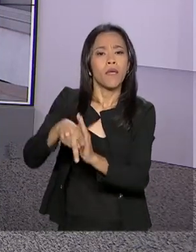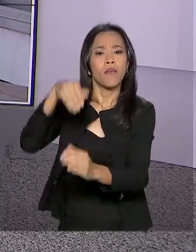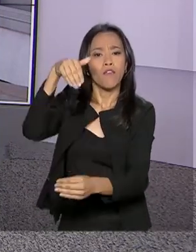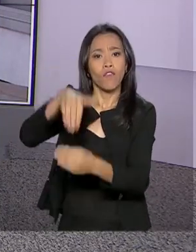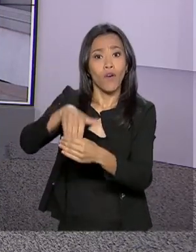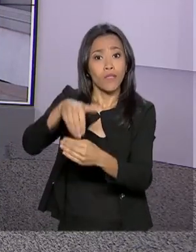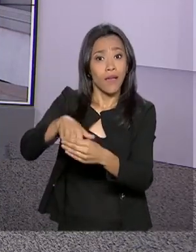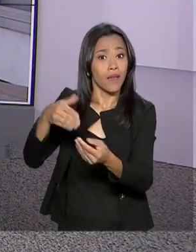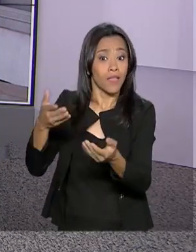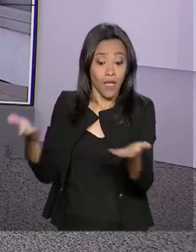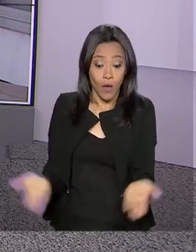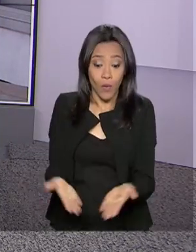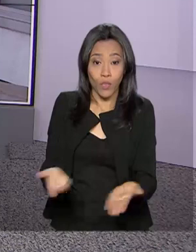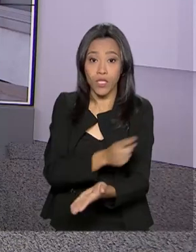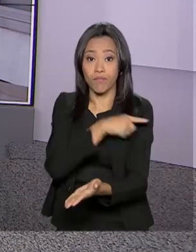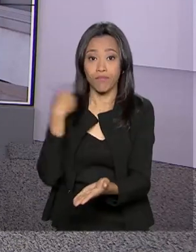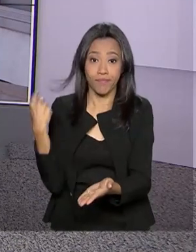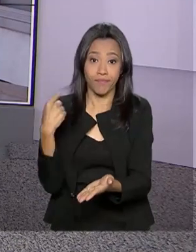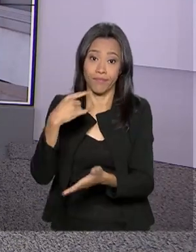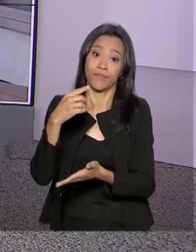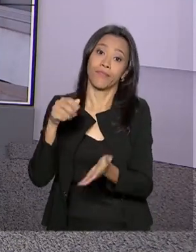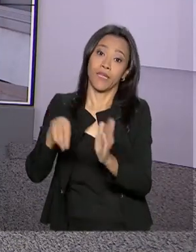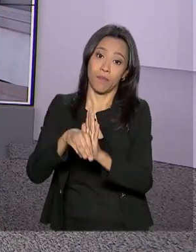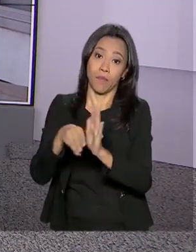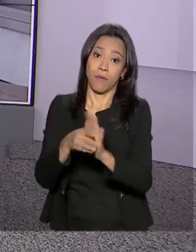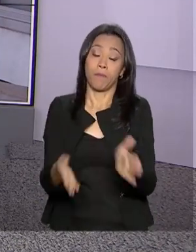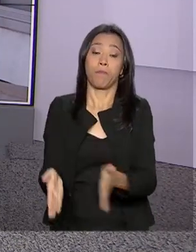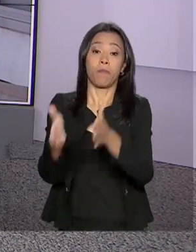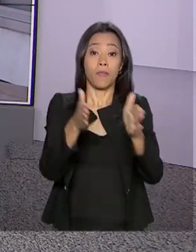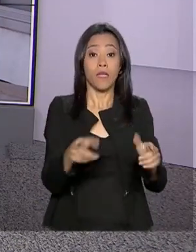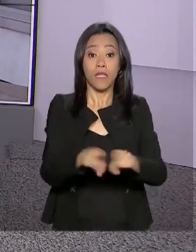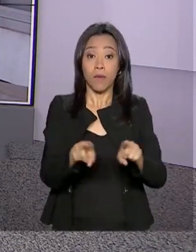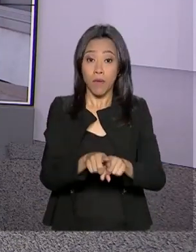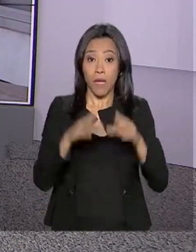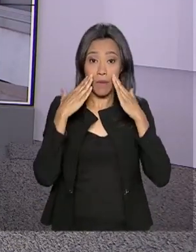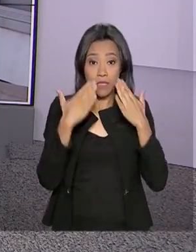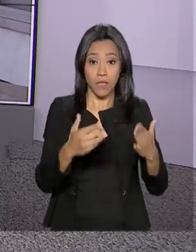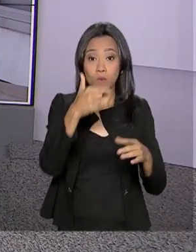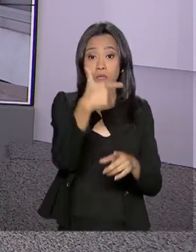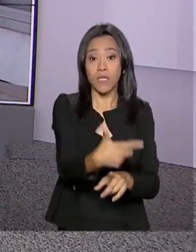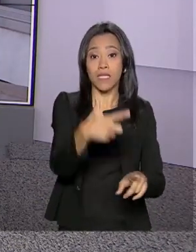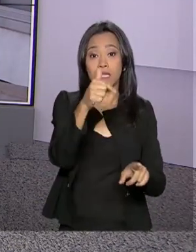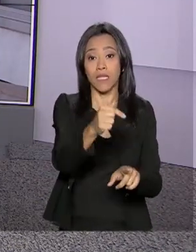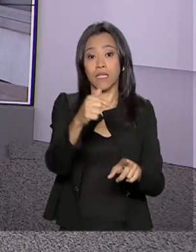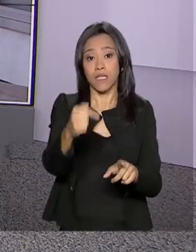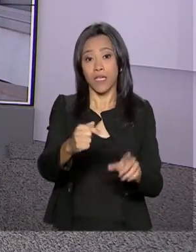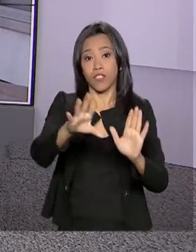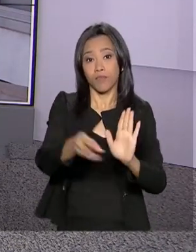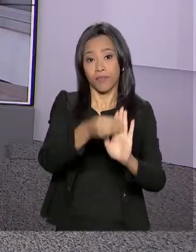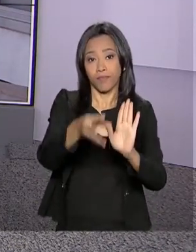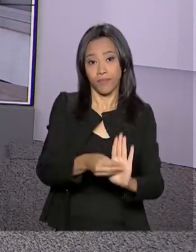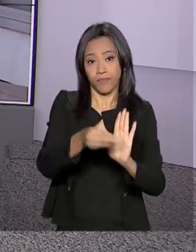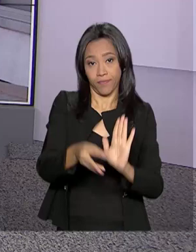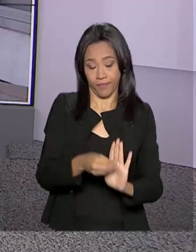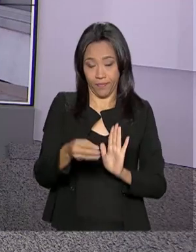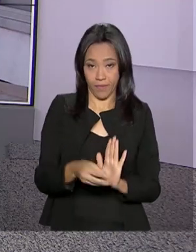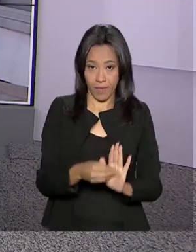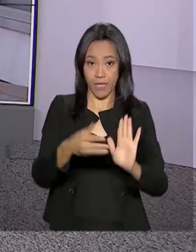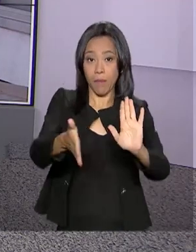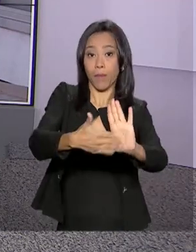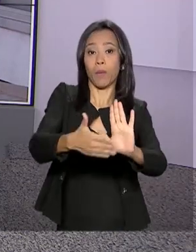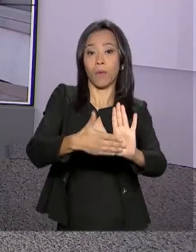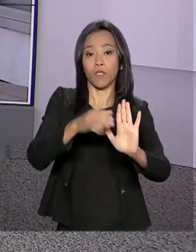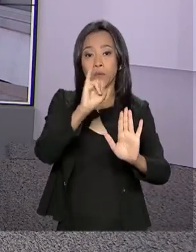hoje. E na Comissão Especial da Nova Previdência, na Câmara, foram apresentadas 277 emendas. E o relator prometeu